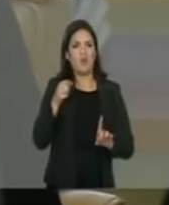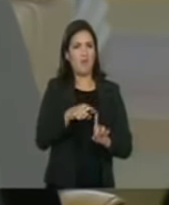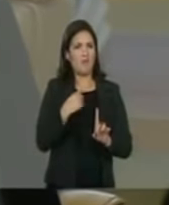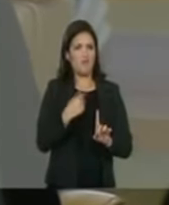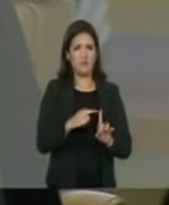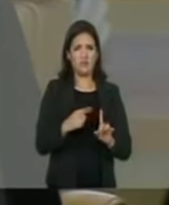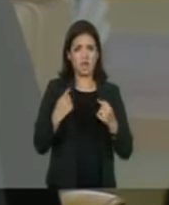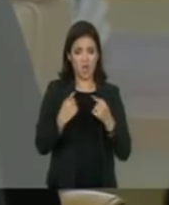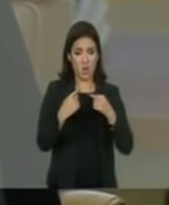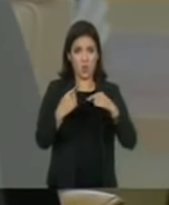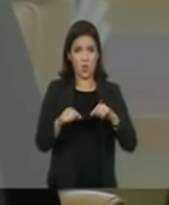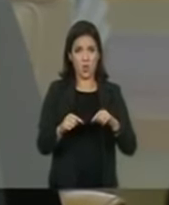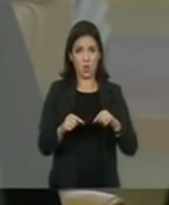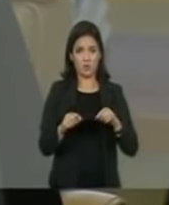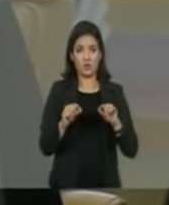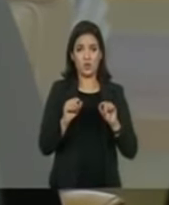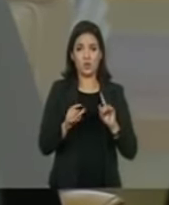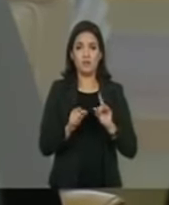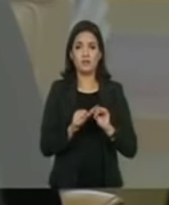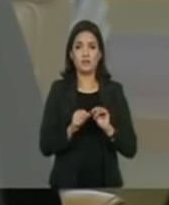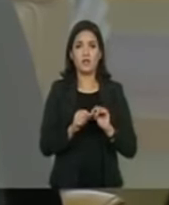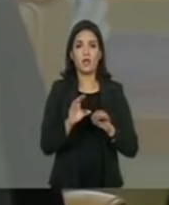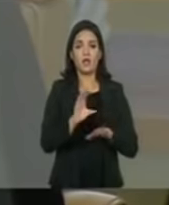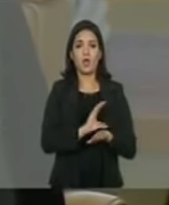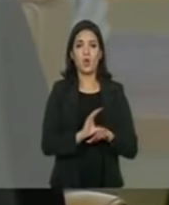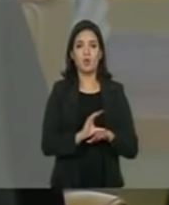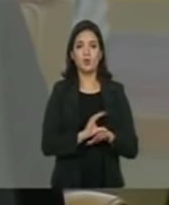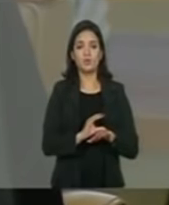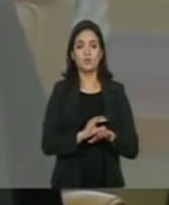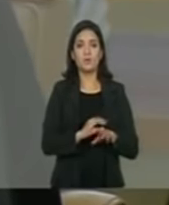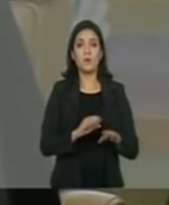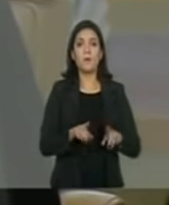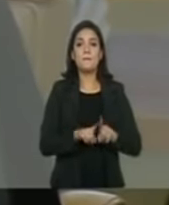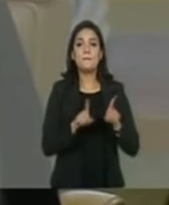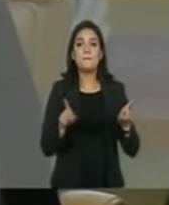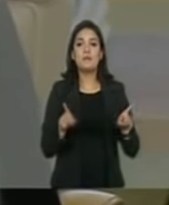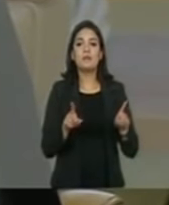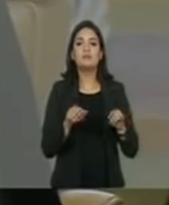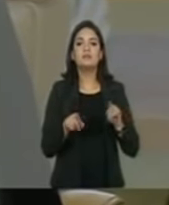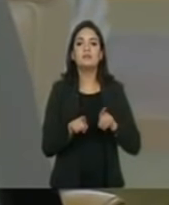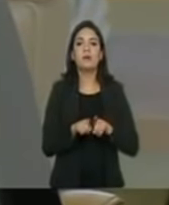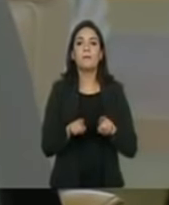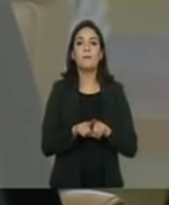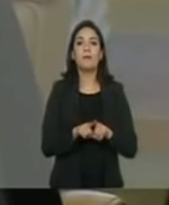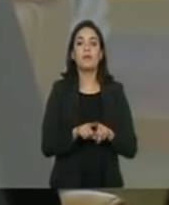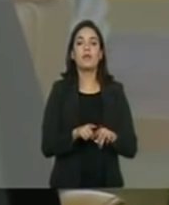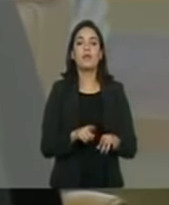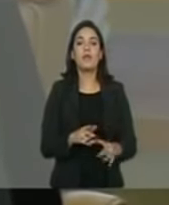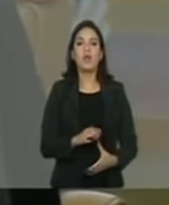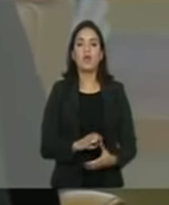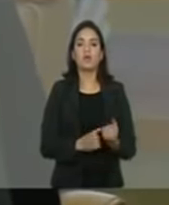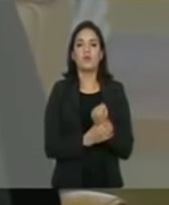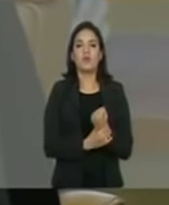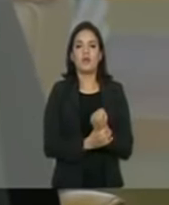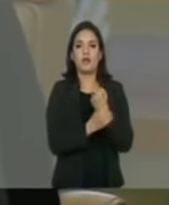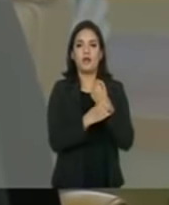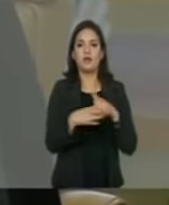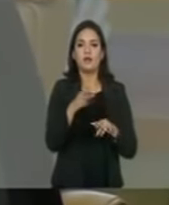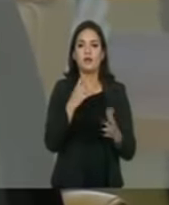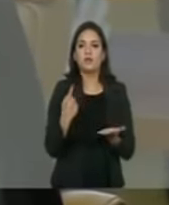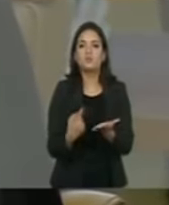só ao que problema a própria constituição mas também é o que garantem os tratados internacionais de direitos